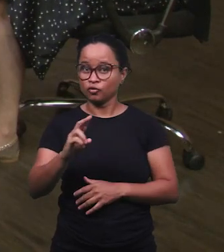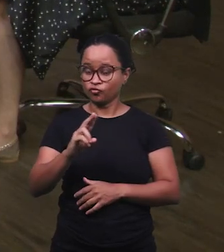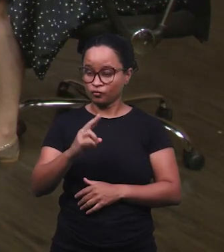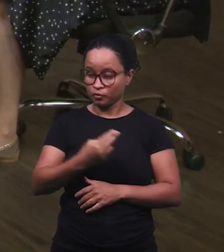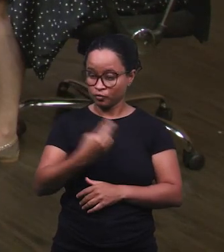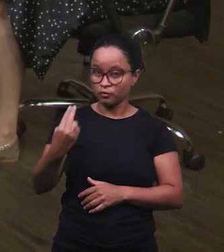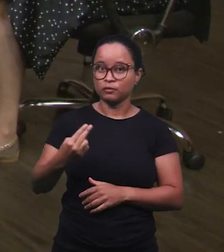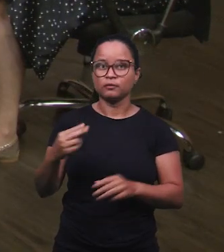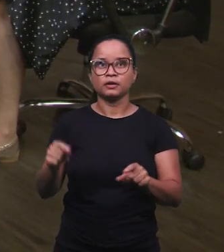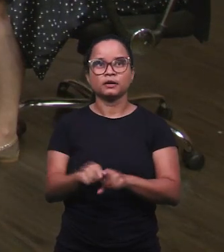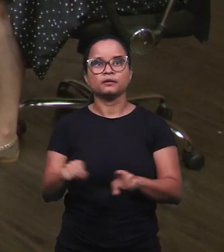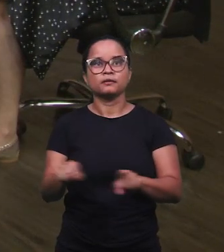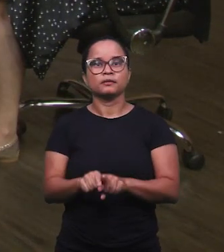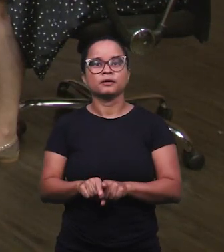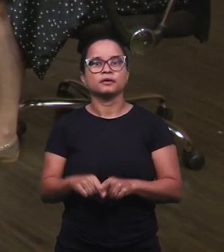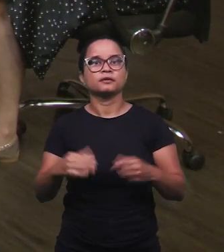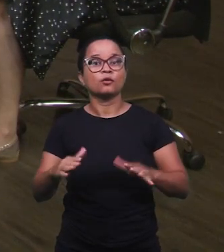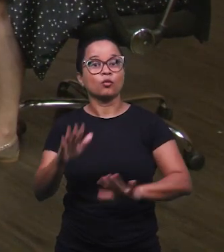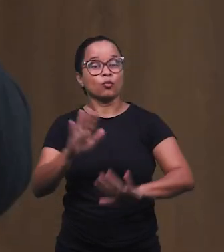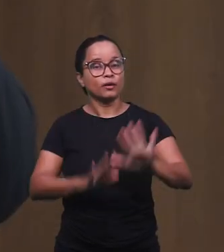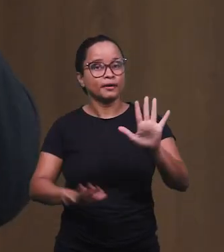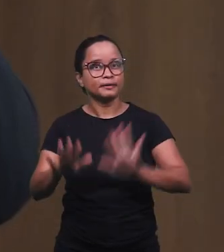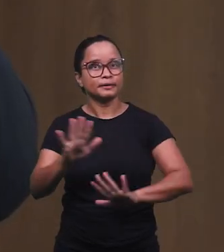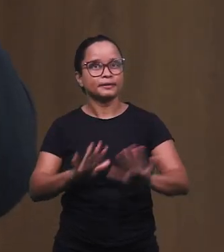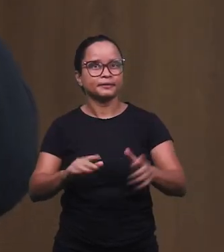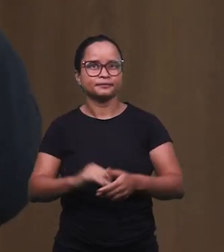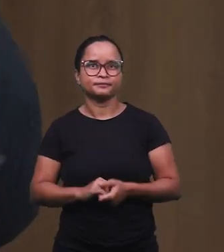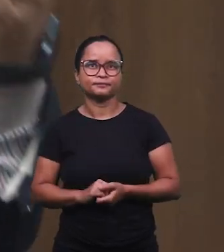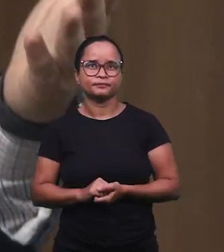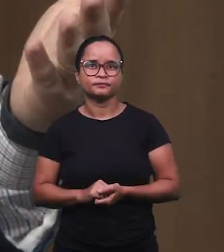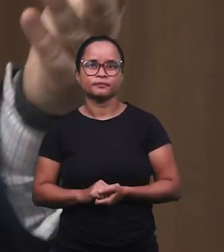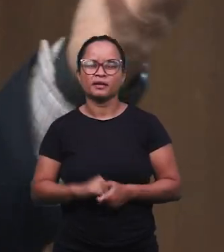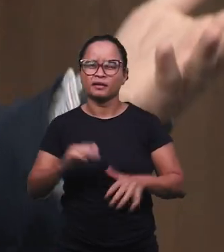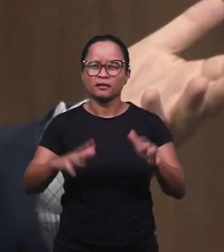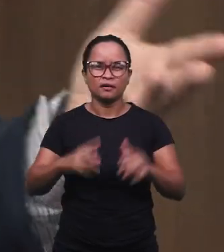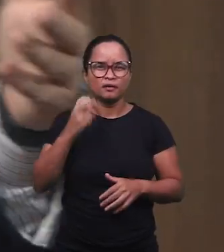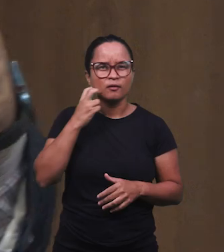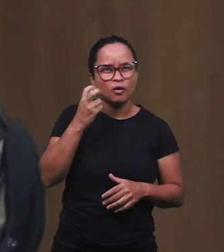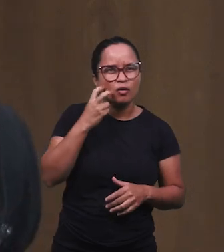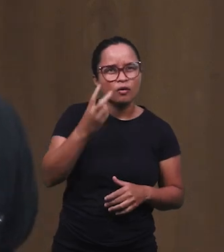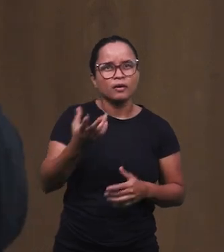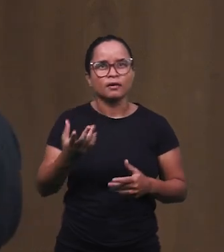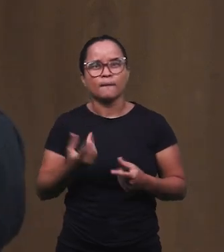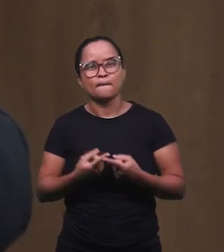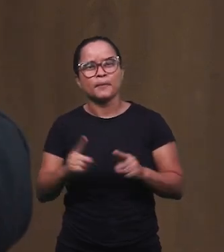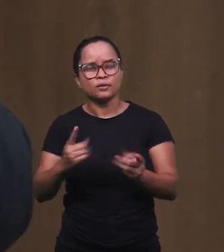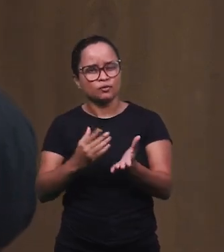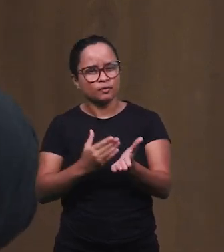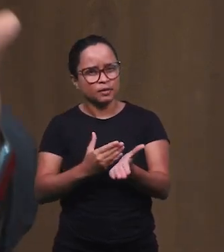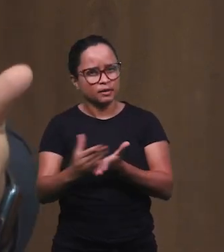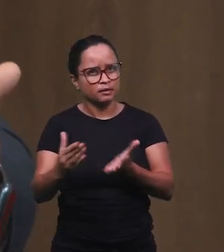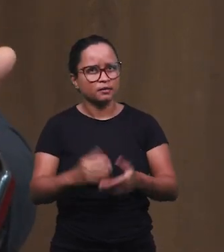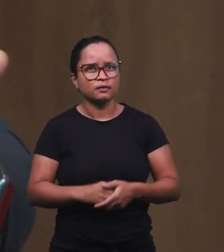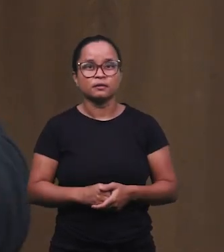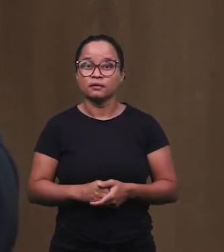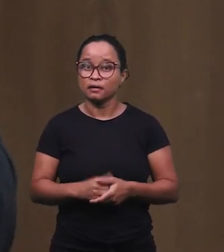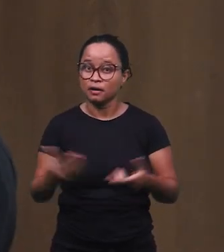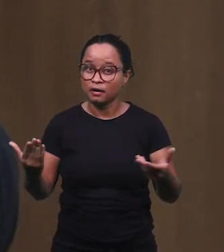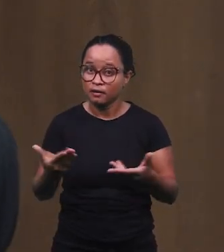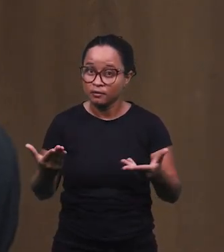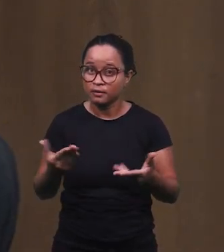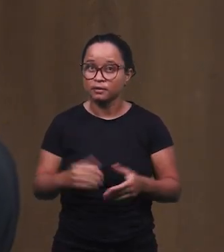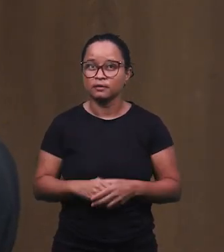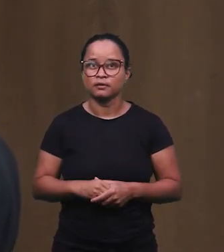coisa lá. Então, tem esse cuidado também. E, às vezes eu sou tímido, mas começa ali a se permitir,